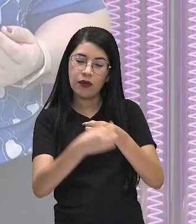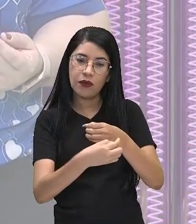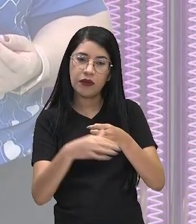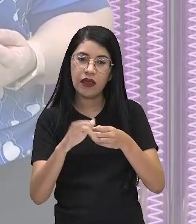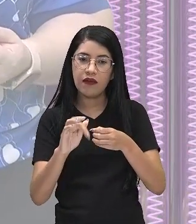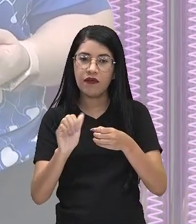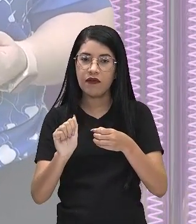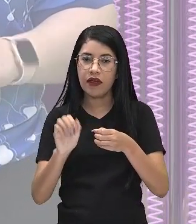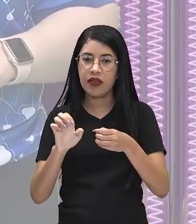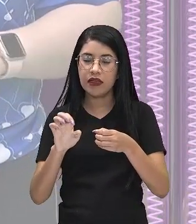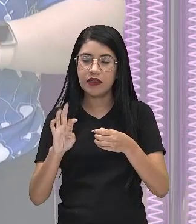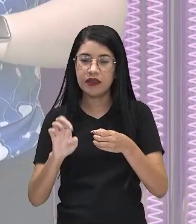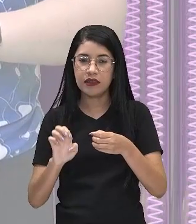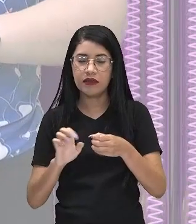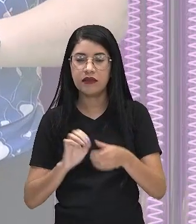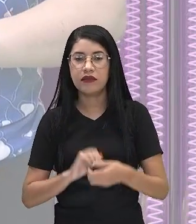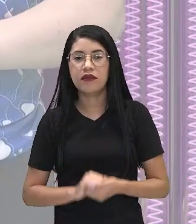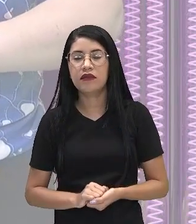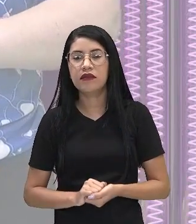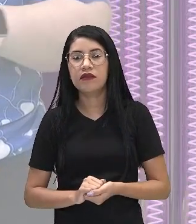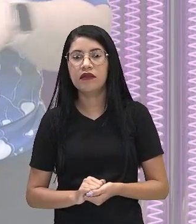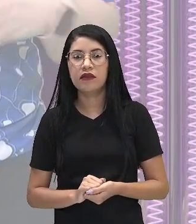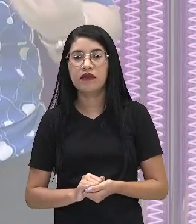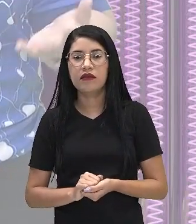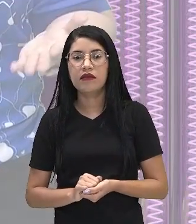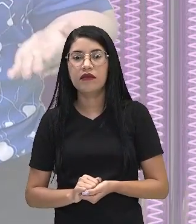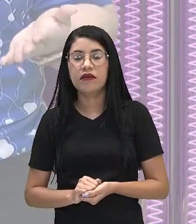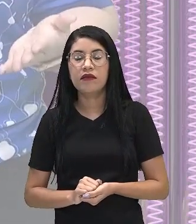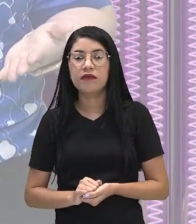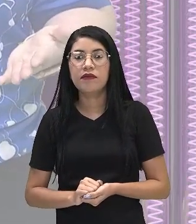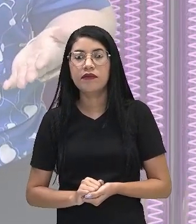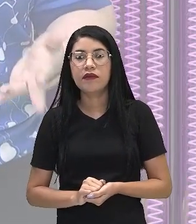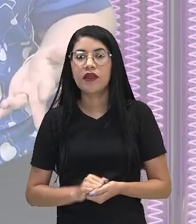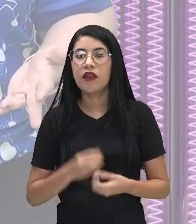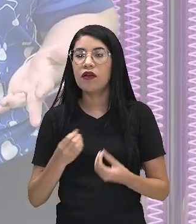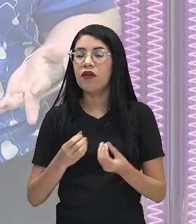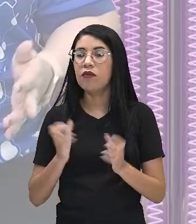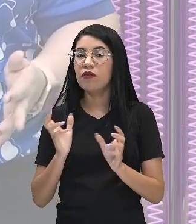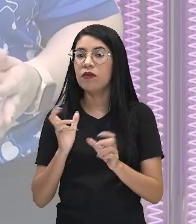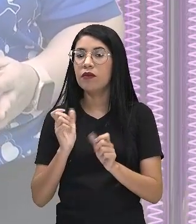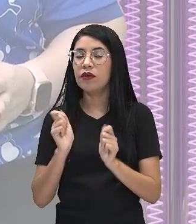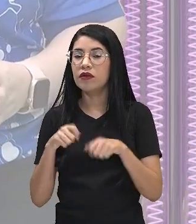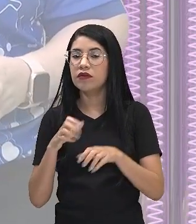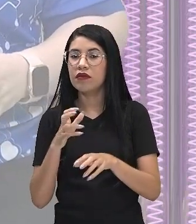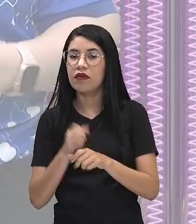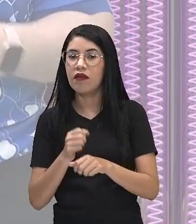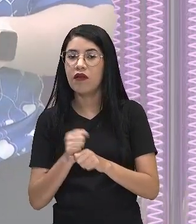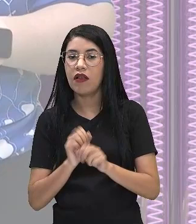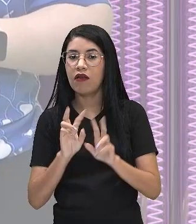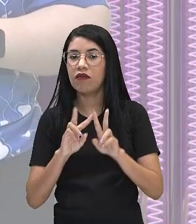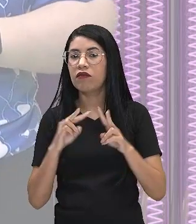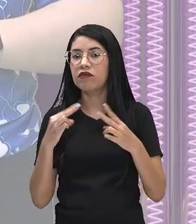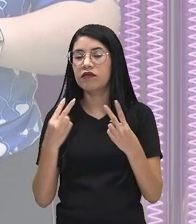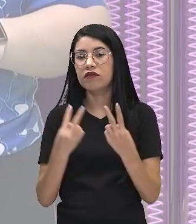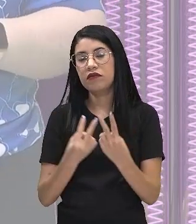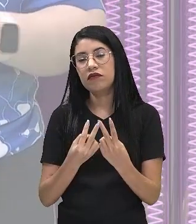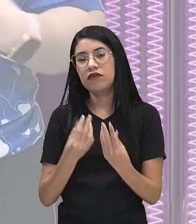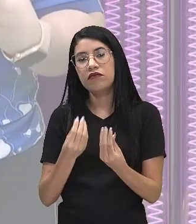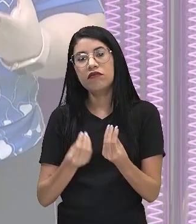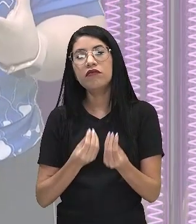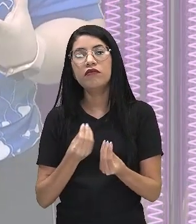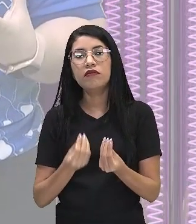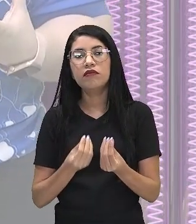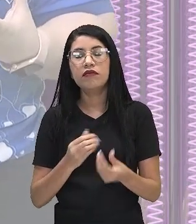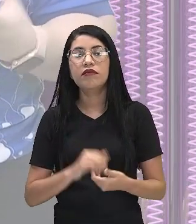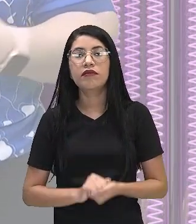do prisma, certo? E com isso, como é que a gente pode calcular o volume de um prisma? Né? A gente viu que o